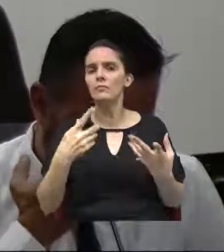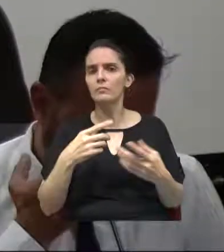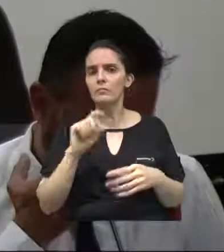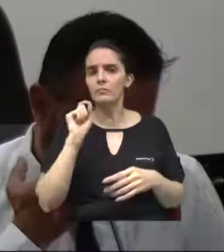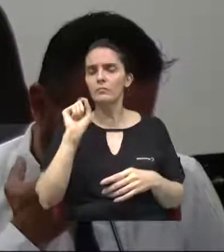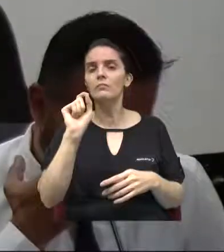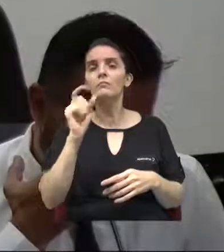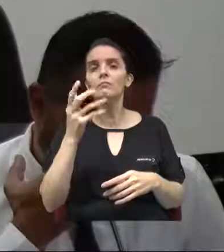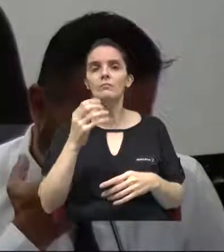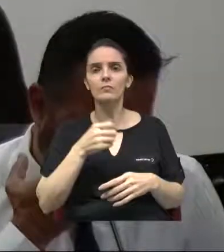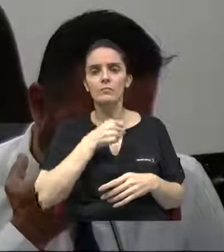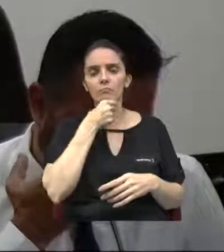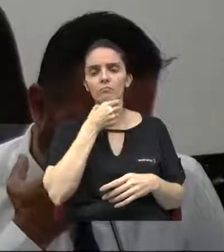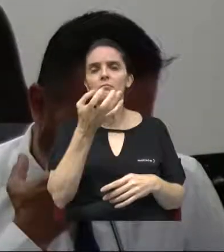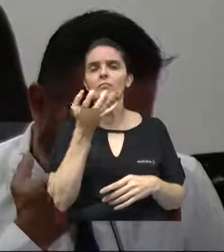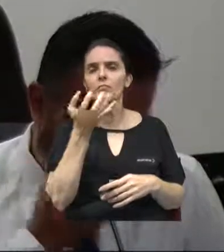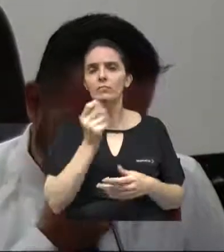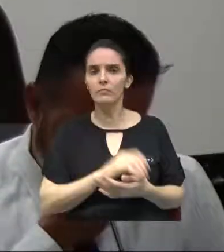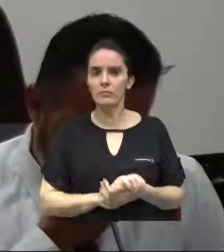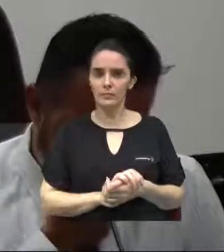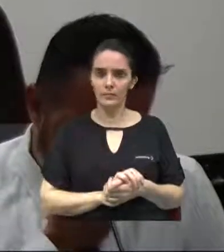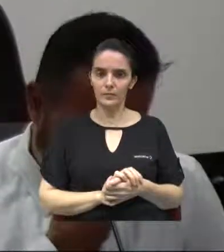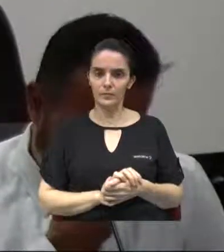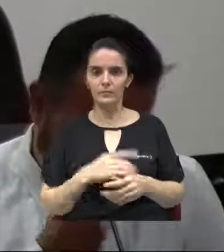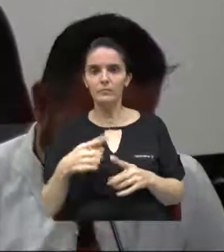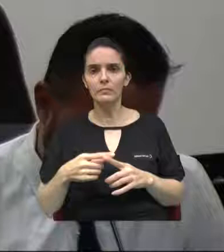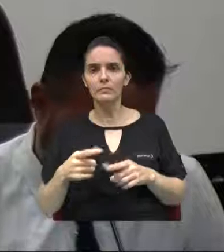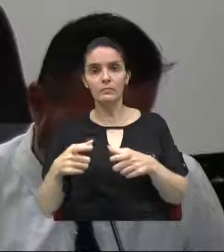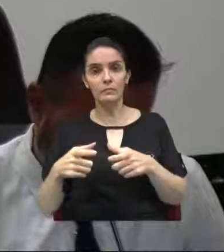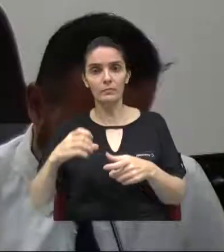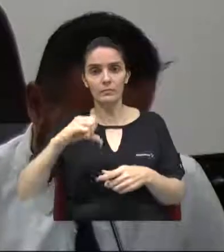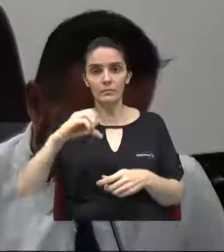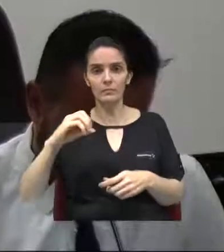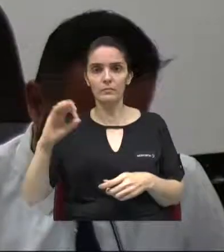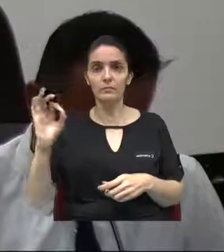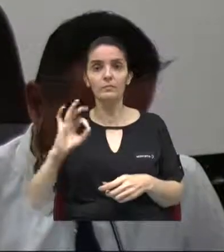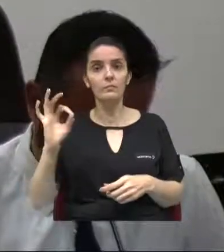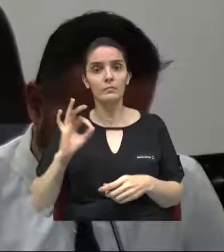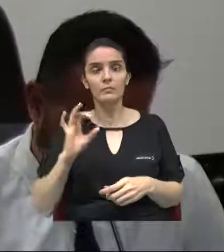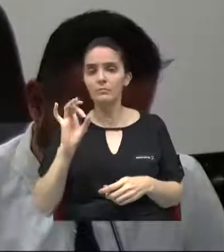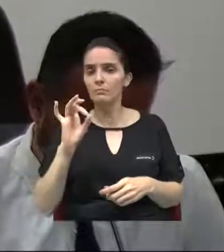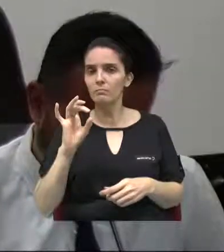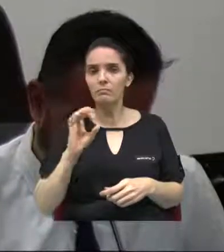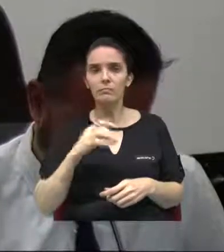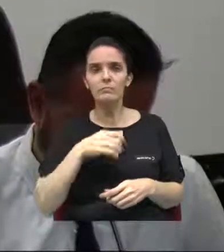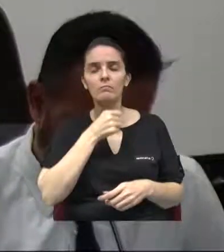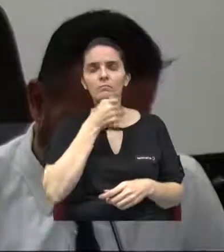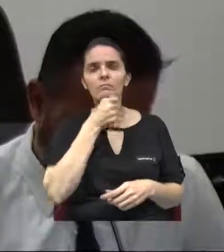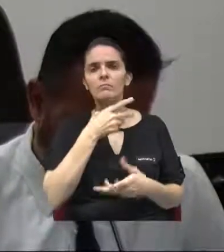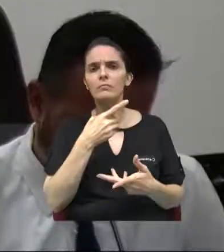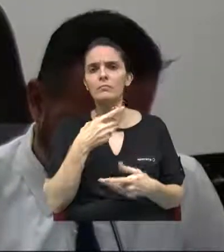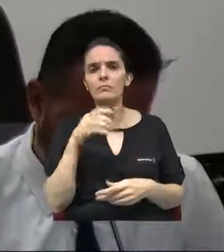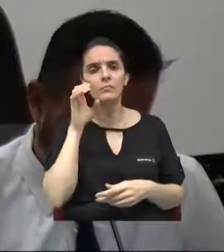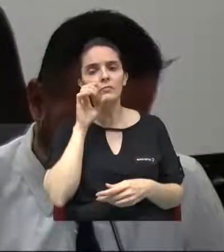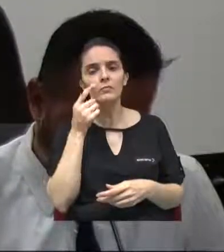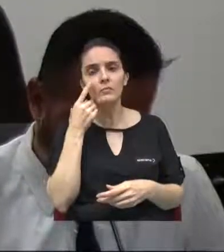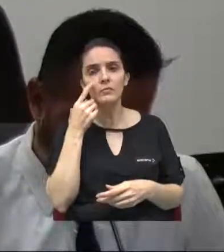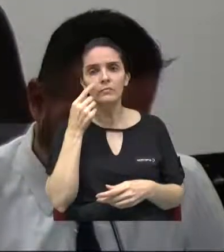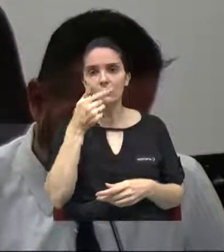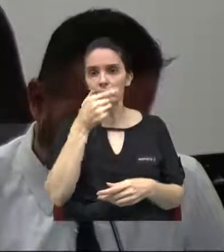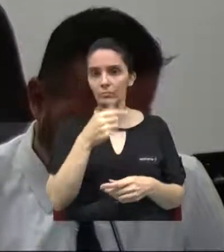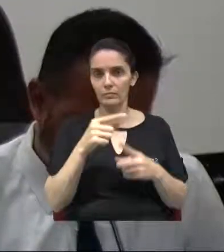lá? Por que determinado bairro lá 90% são idosos? Aí eu fui verificar que dois